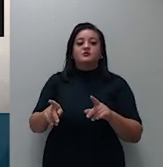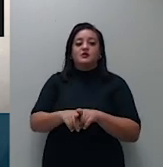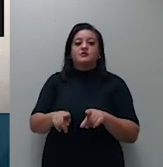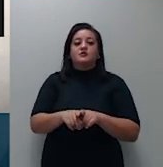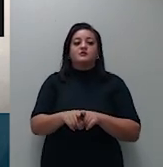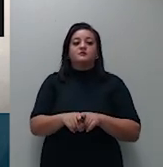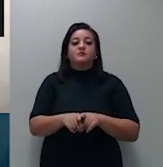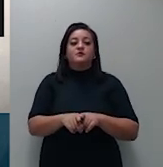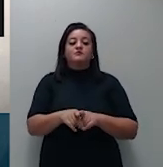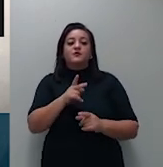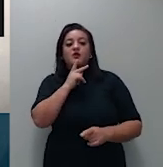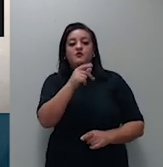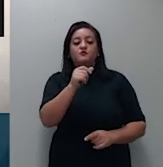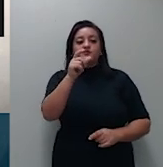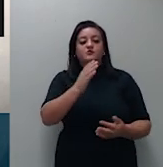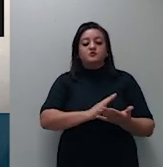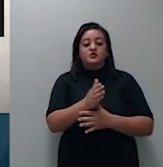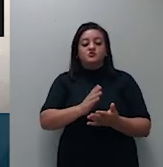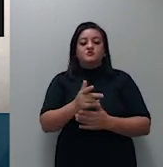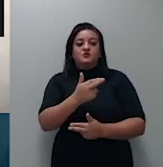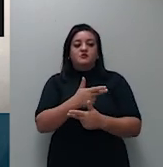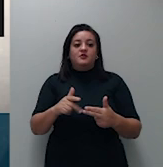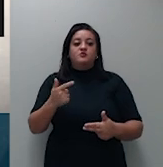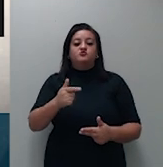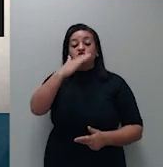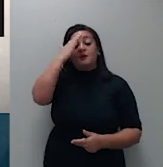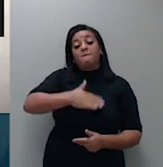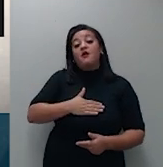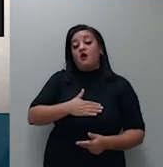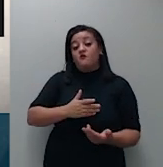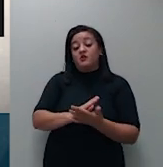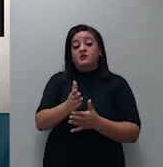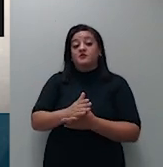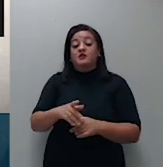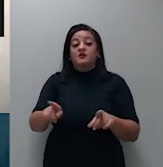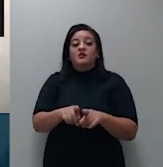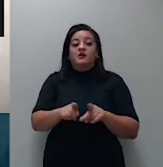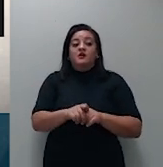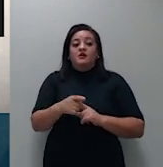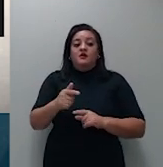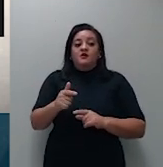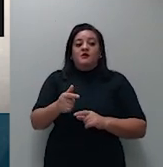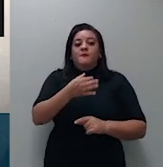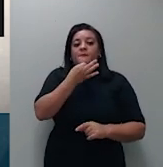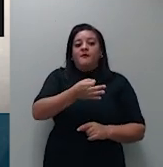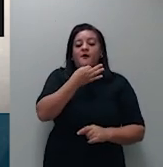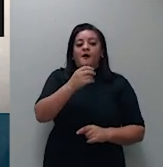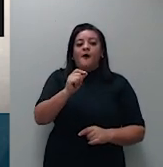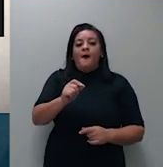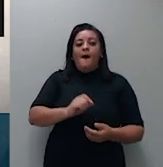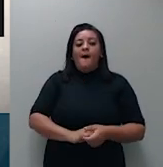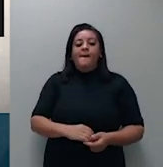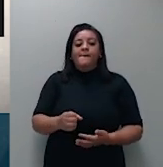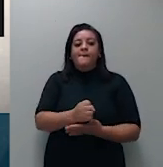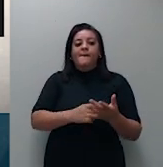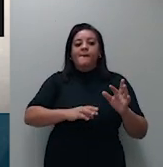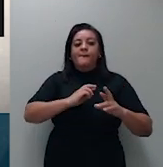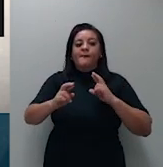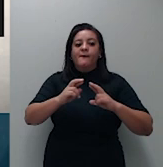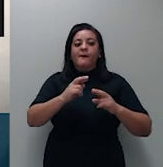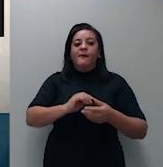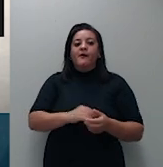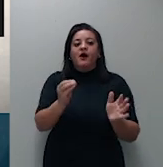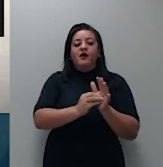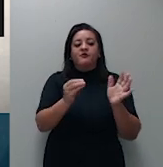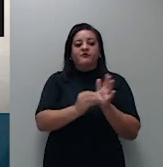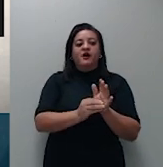imóveis oposto da partida não teria sido comprovada por outro lado tem um pouco foi aumentado em que consistiria